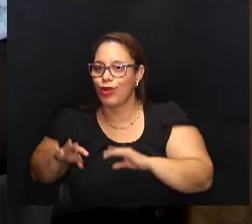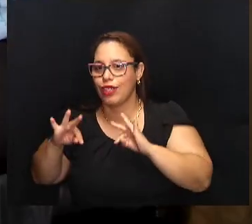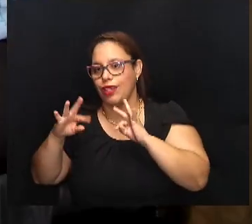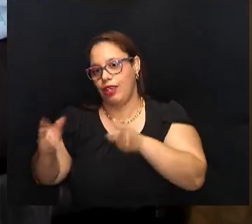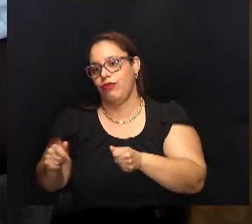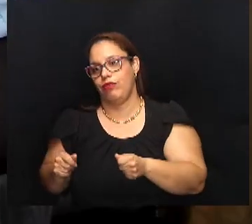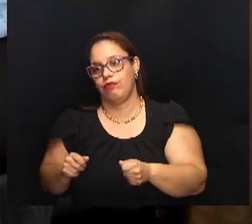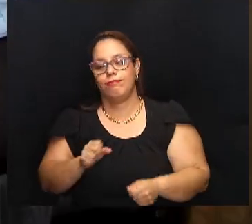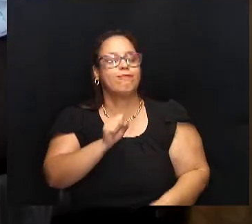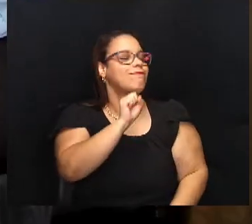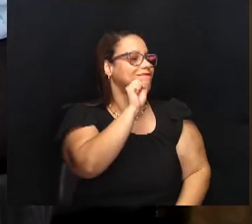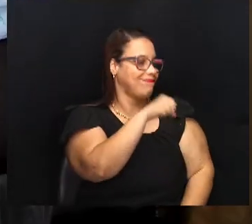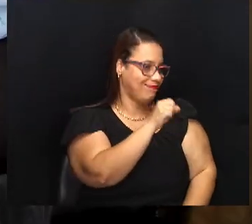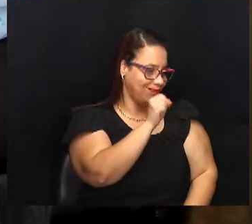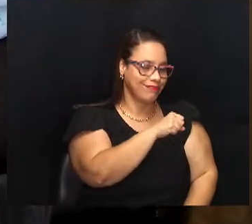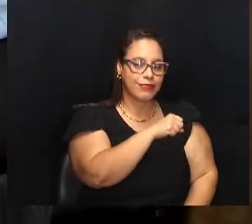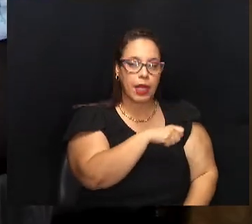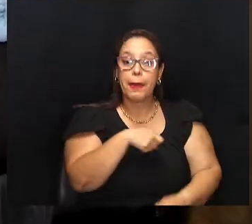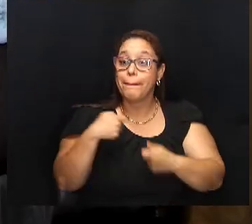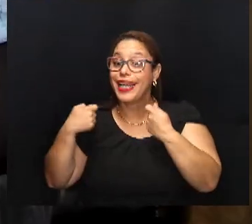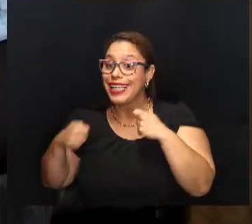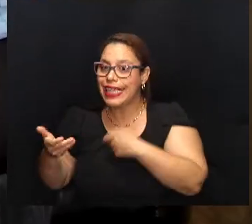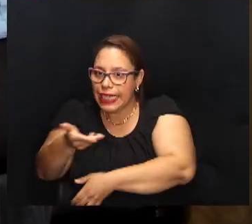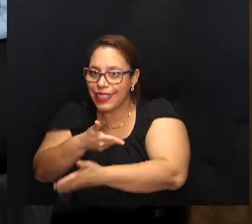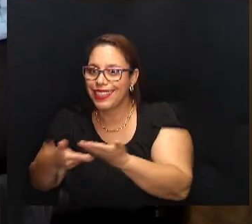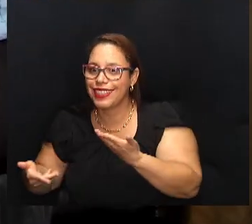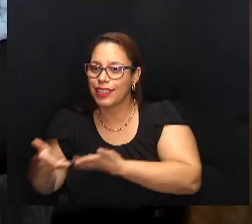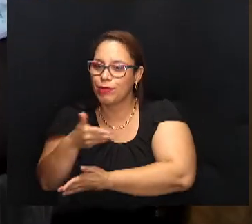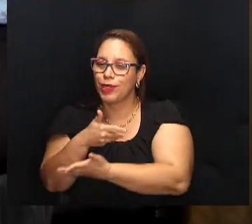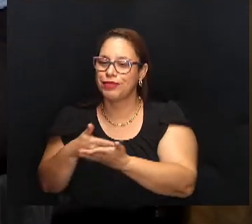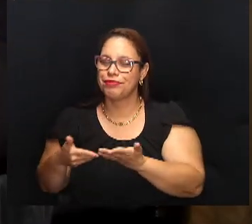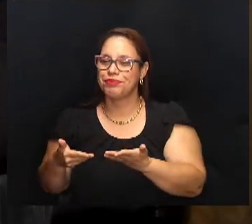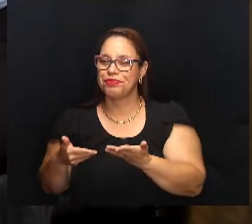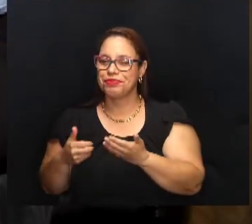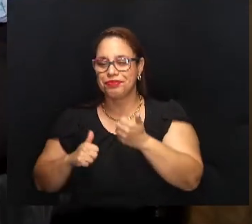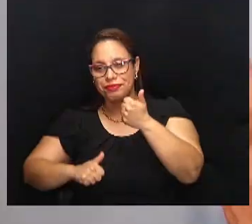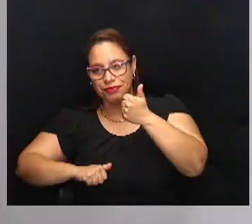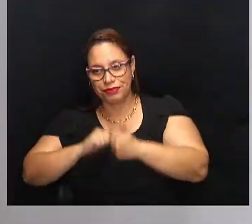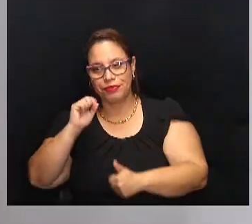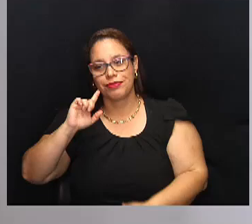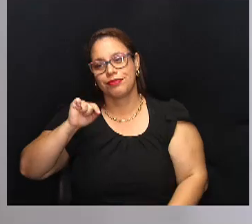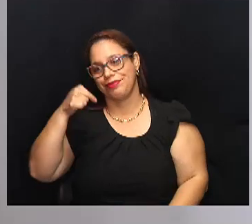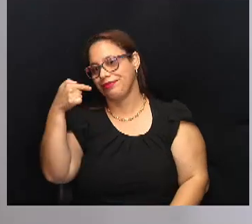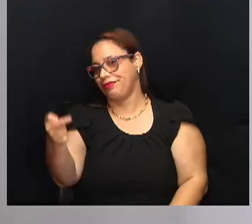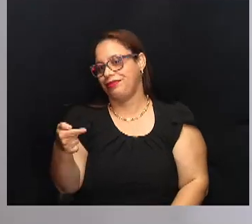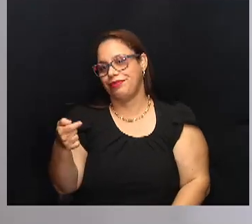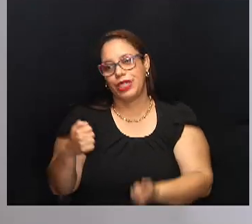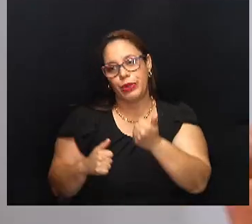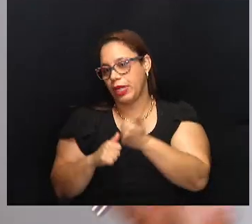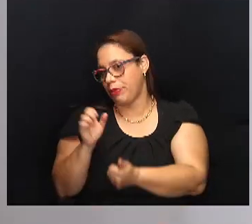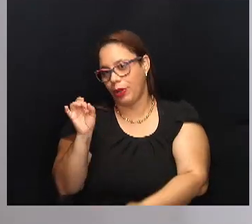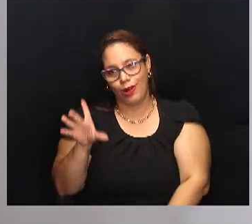Sim. Todo mundo pode e deve, né, participar desse esporte que vai além de um esporte, né?